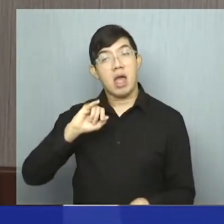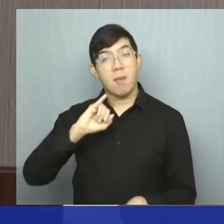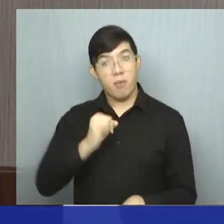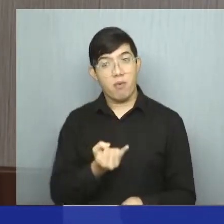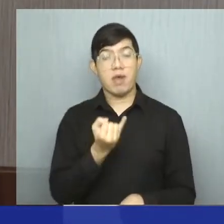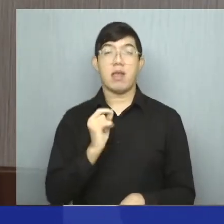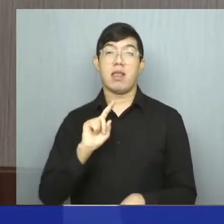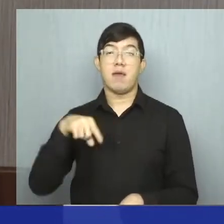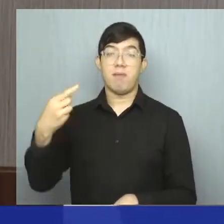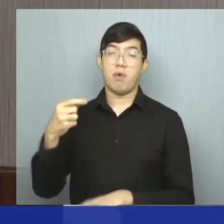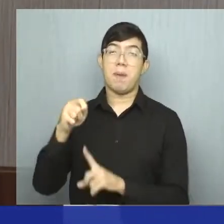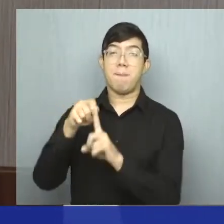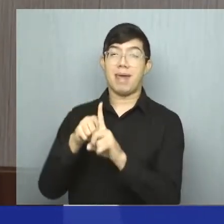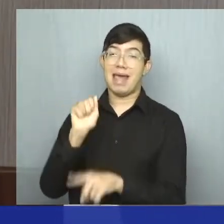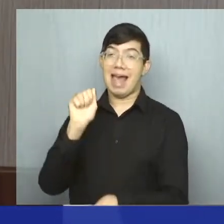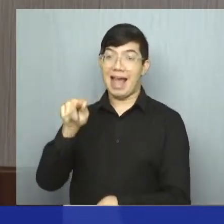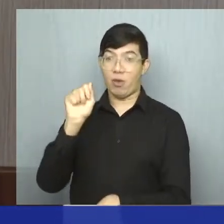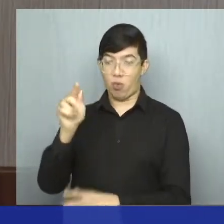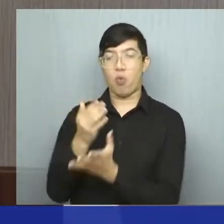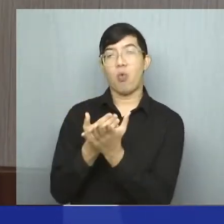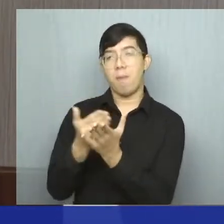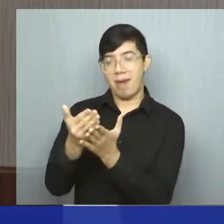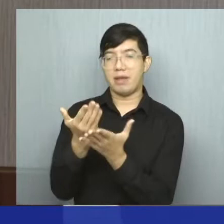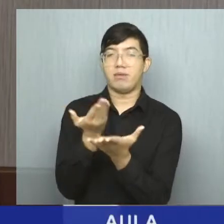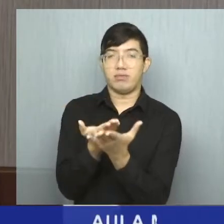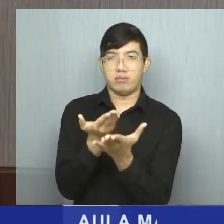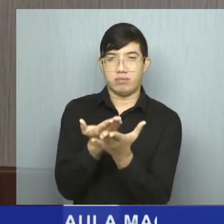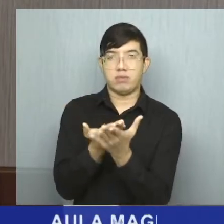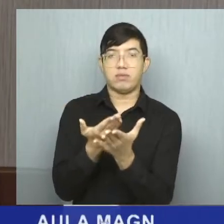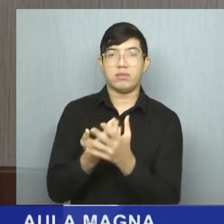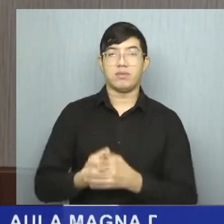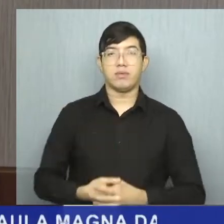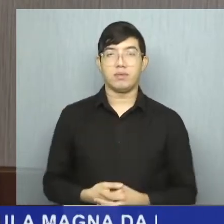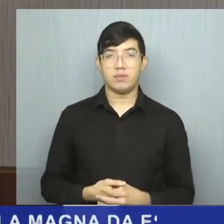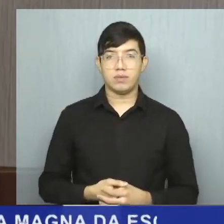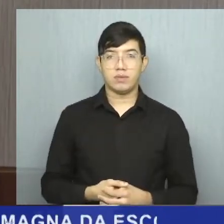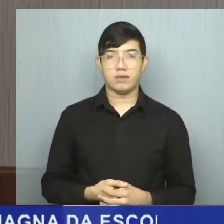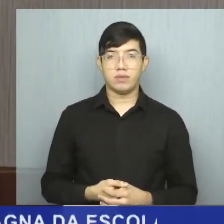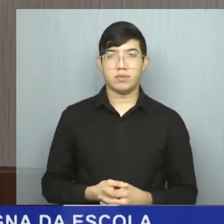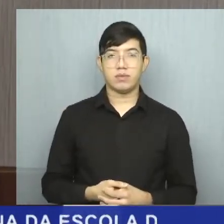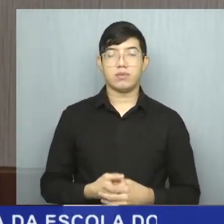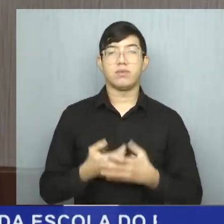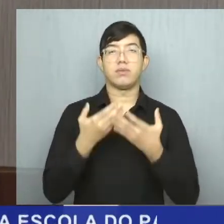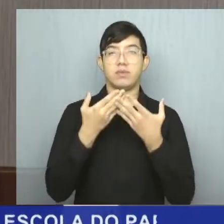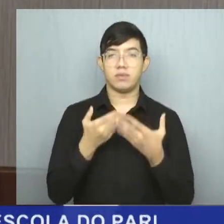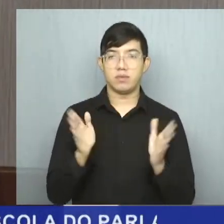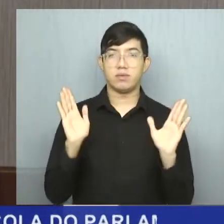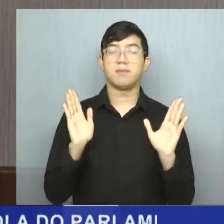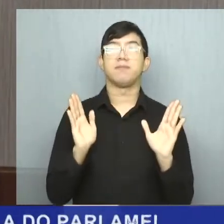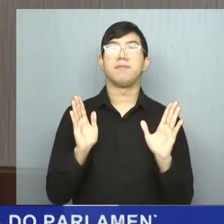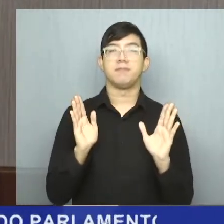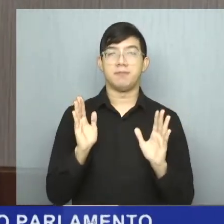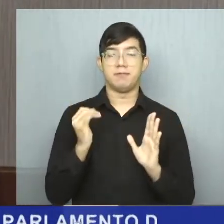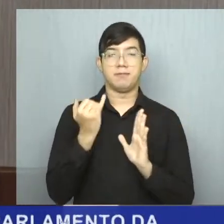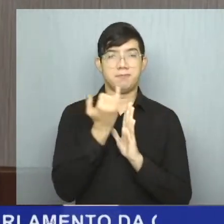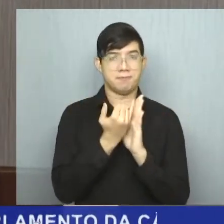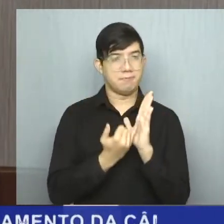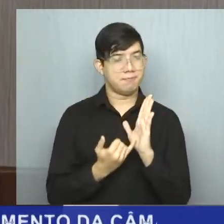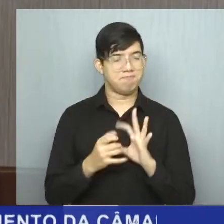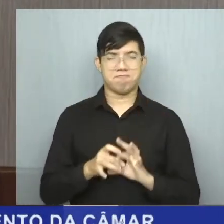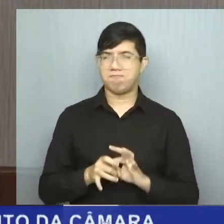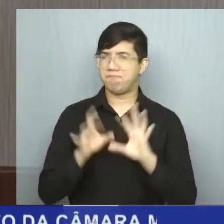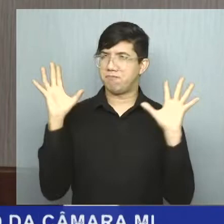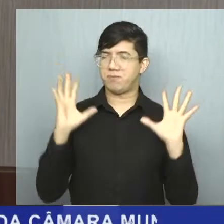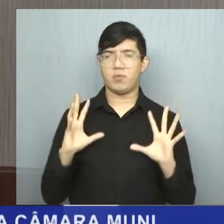As aulas, elas terão, nós estaremos abrindo as inscrições para todos os servidores aqui